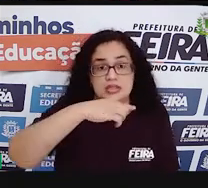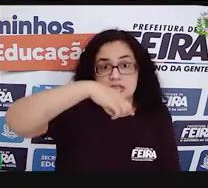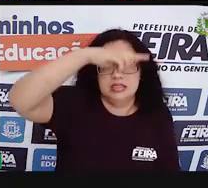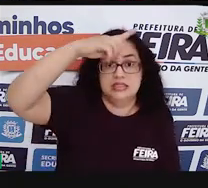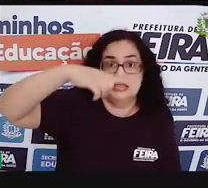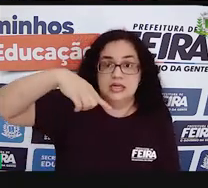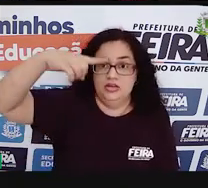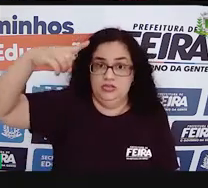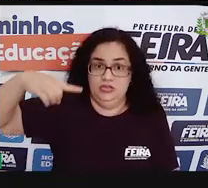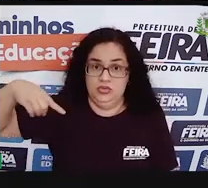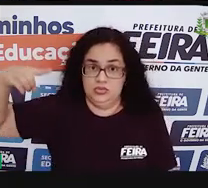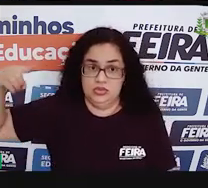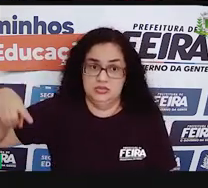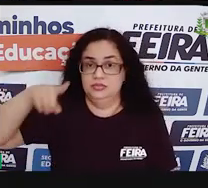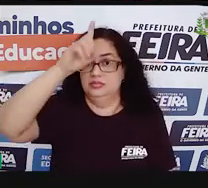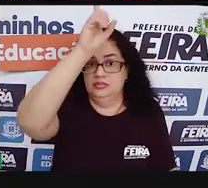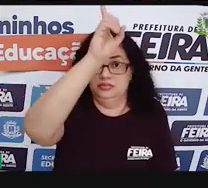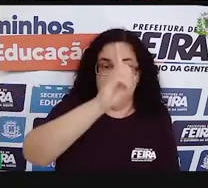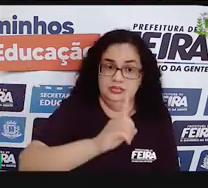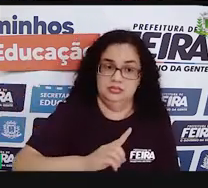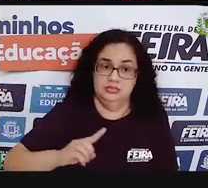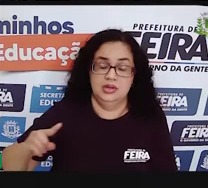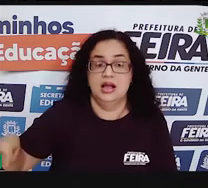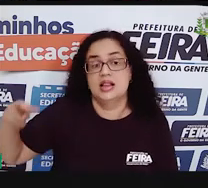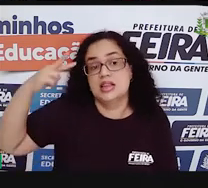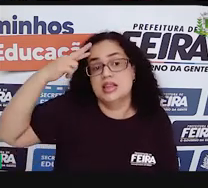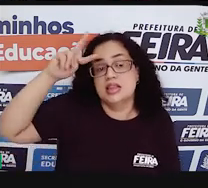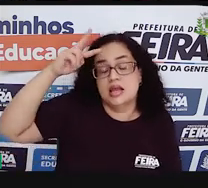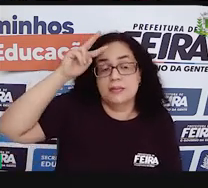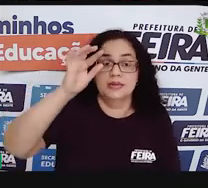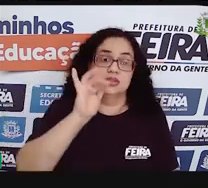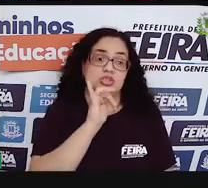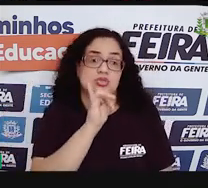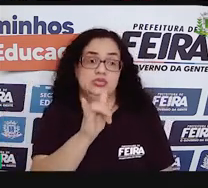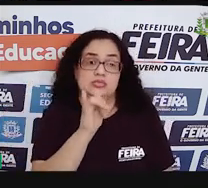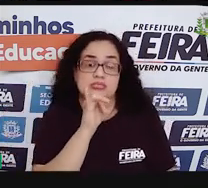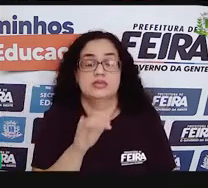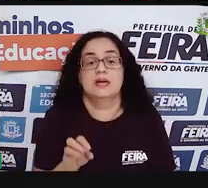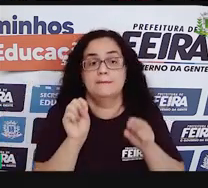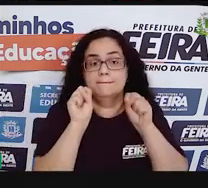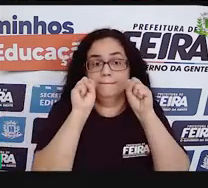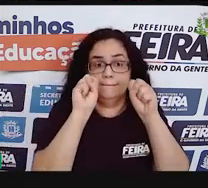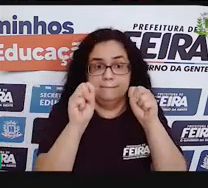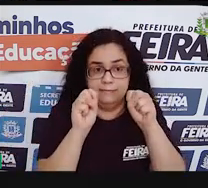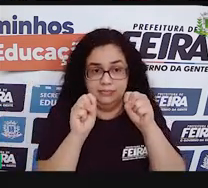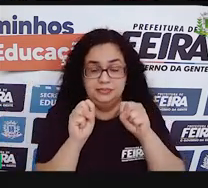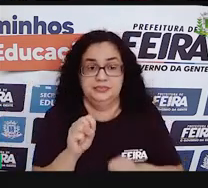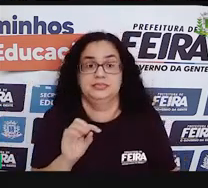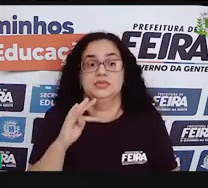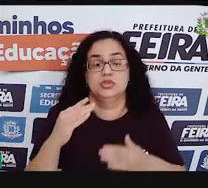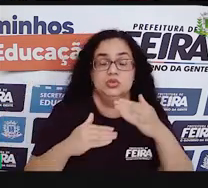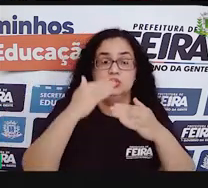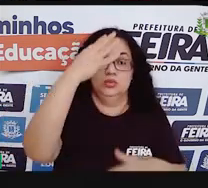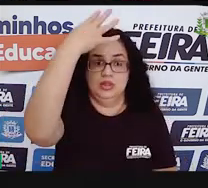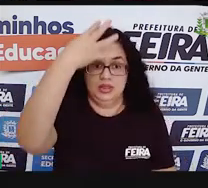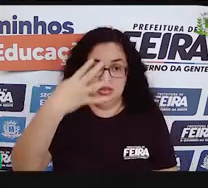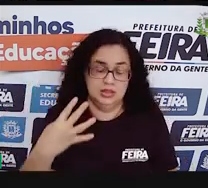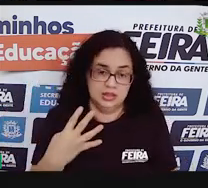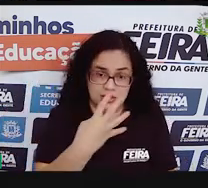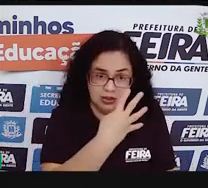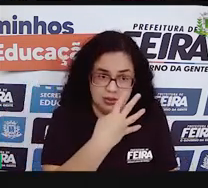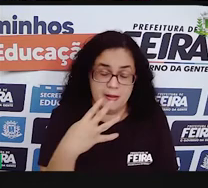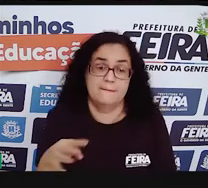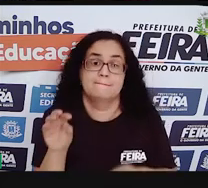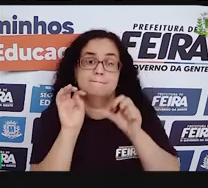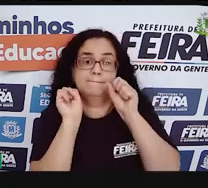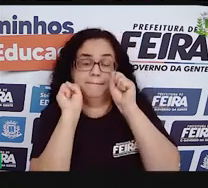os gráficos. Lembrando aí que as mesmas informações projetadas, passadas numa tabela, elas